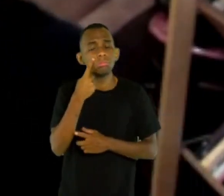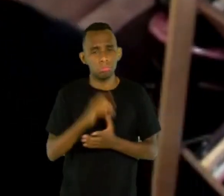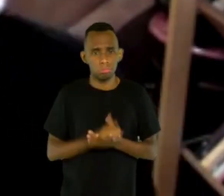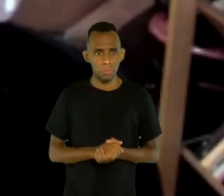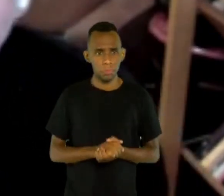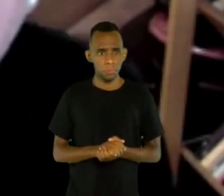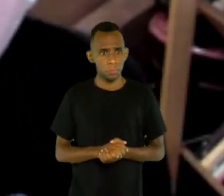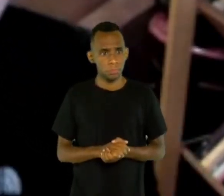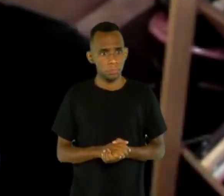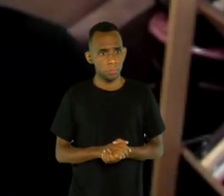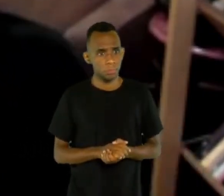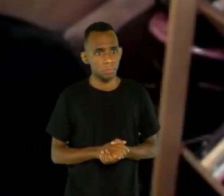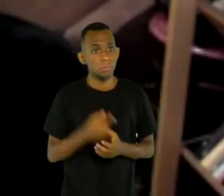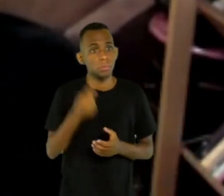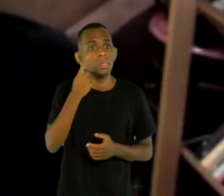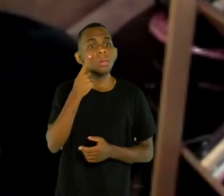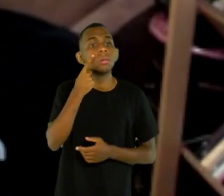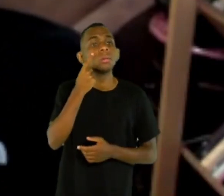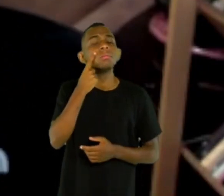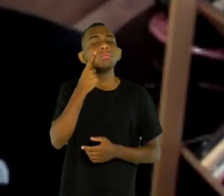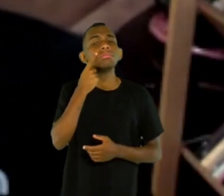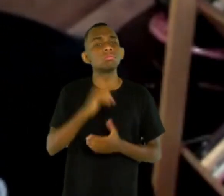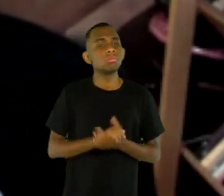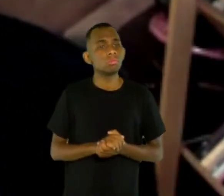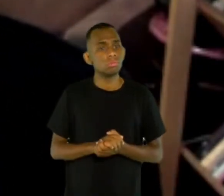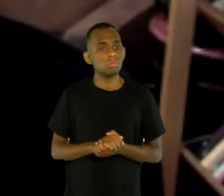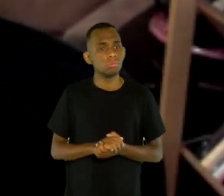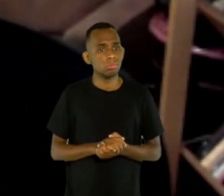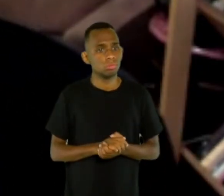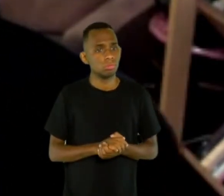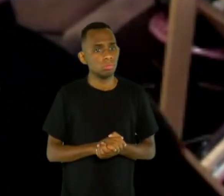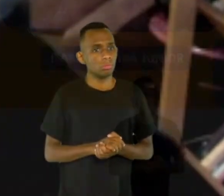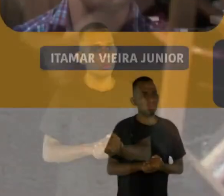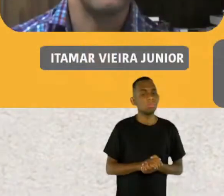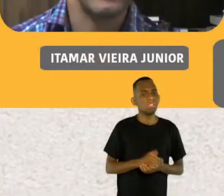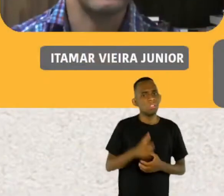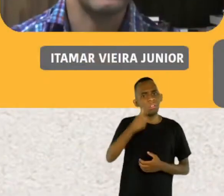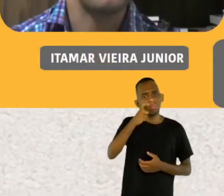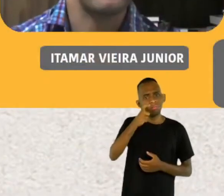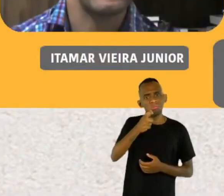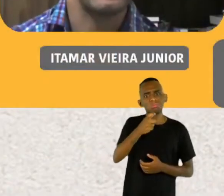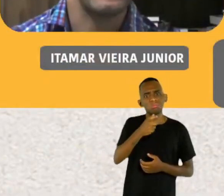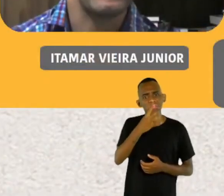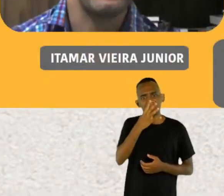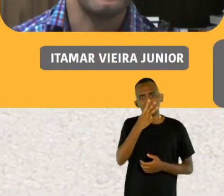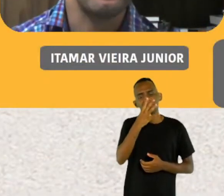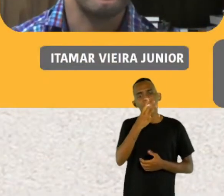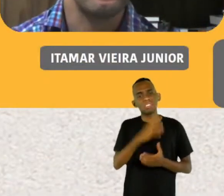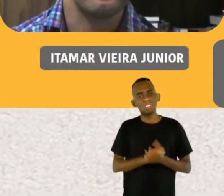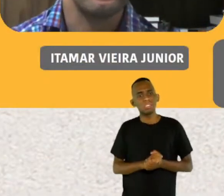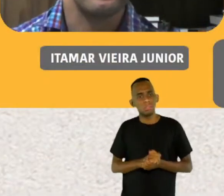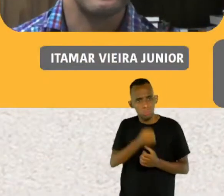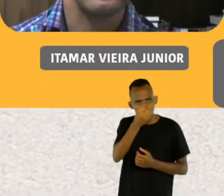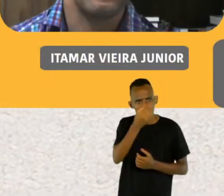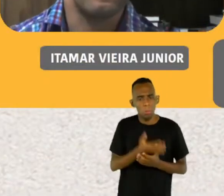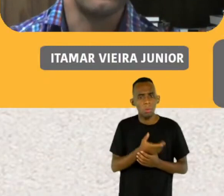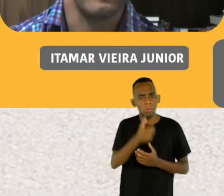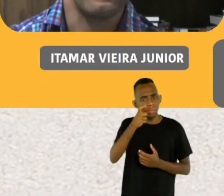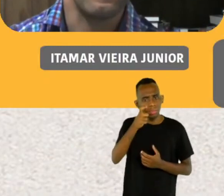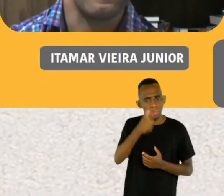do Tito Leite, O Dilúvio das Almas. Muito interessante, Dilúvio das Almas. Muito